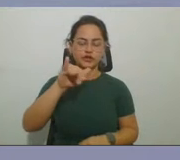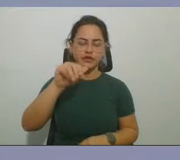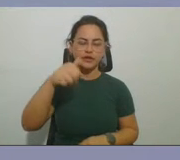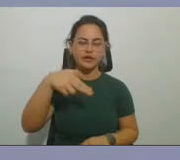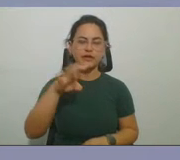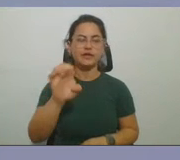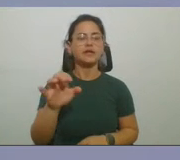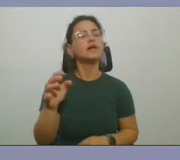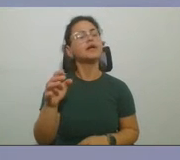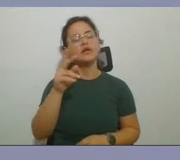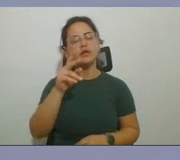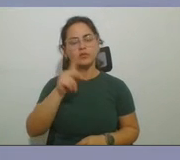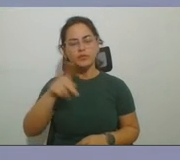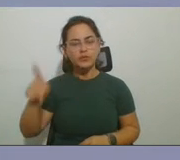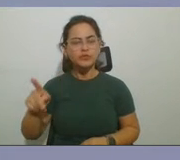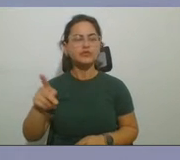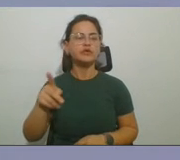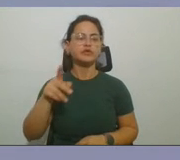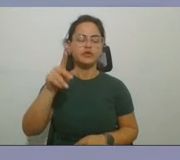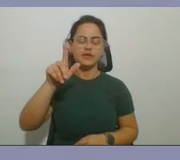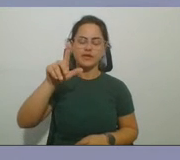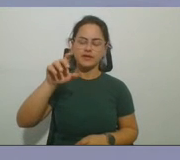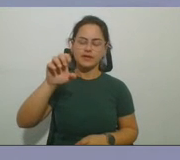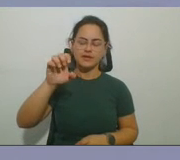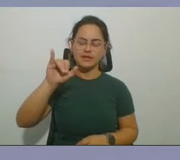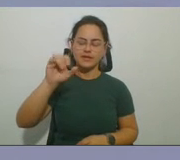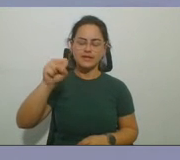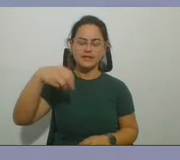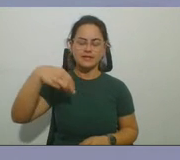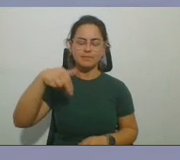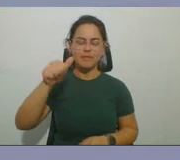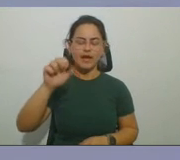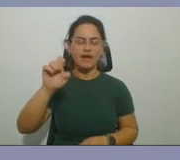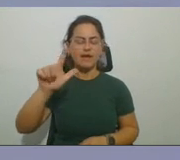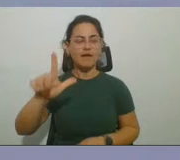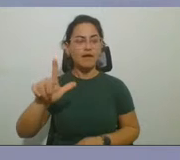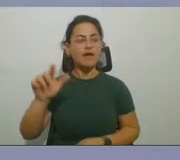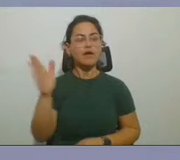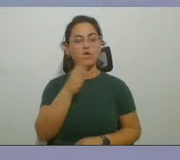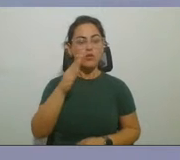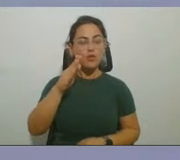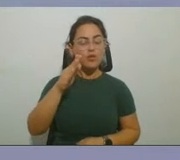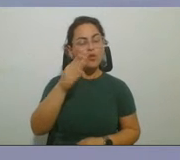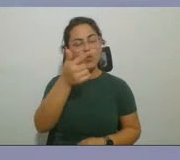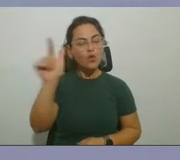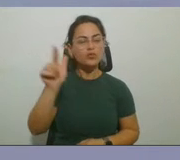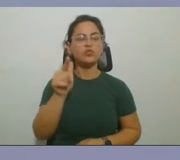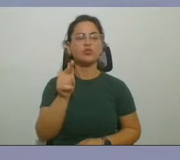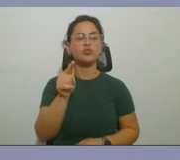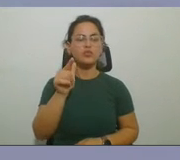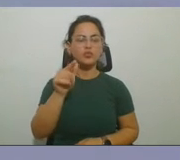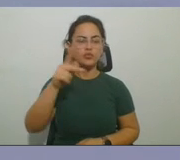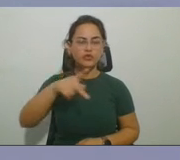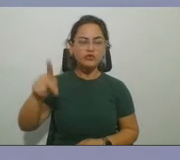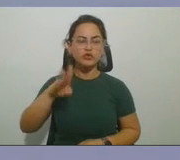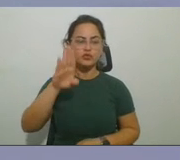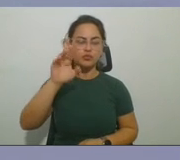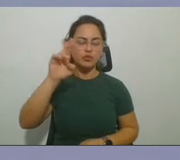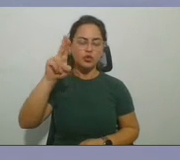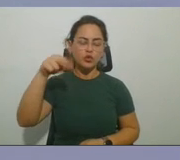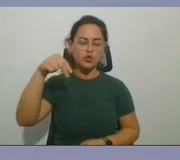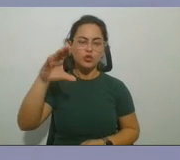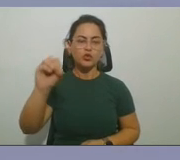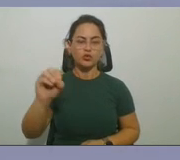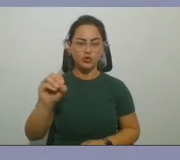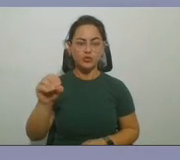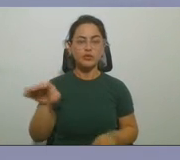professor Ismael, professora Birgit, professor Carola, Bruno e os nossos queridos, né? Mestrando Lucene,